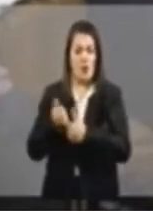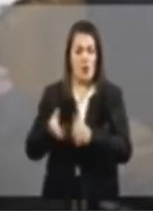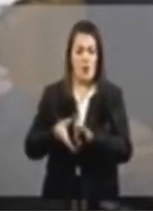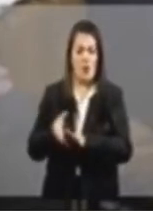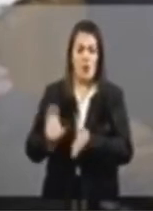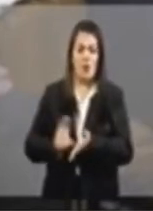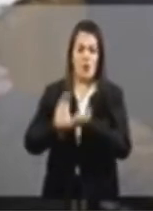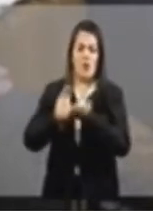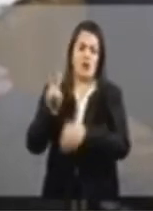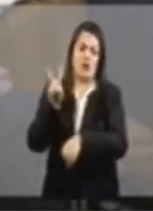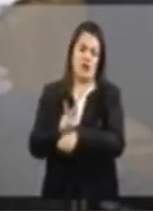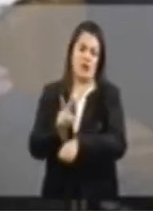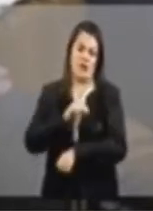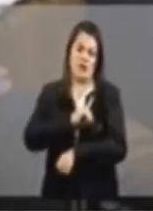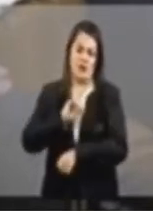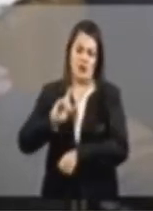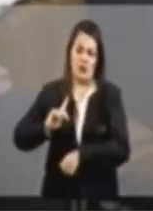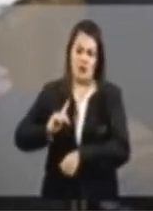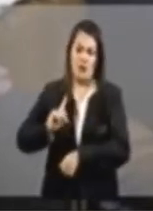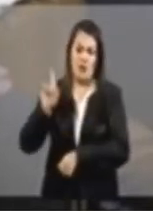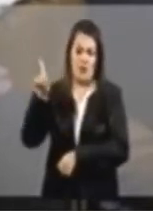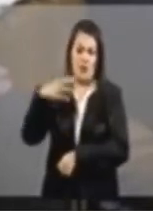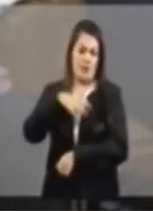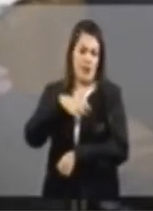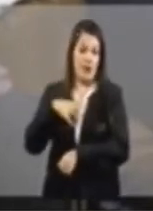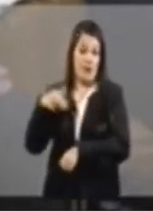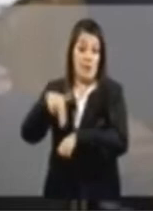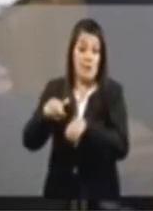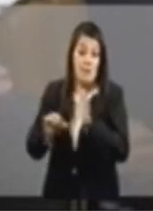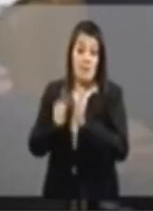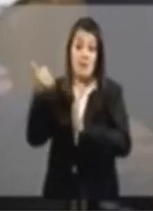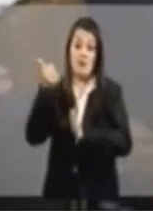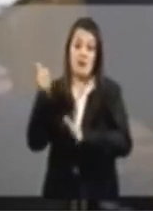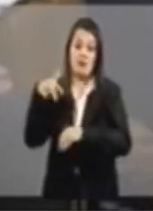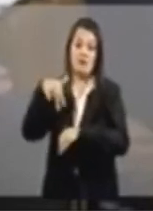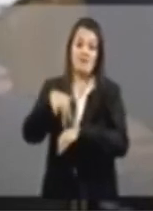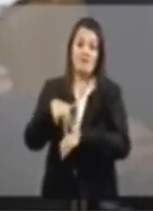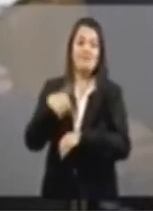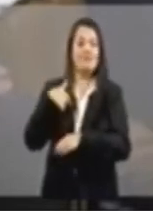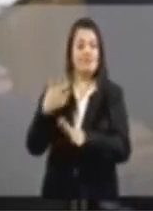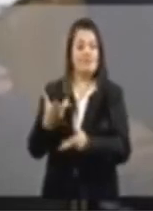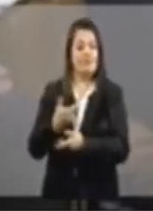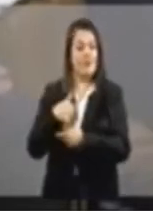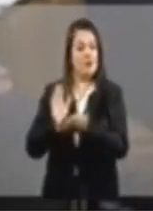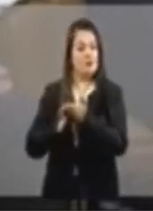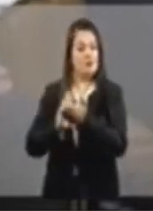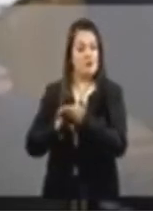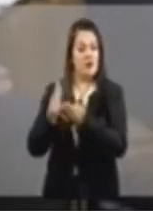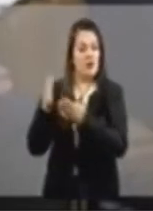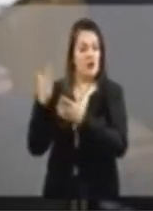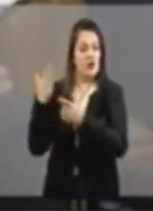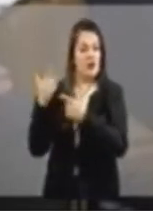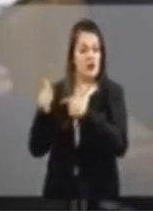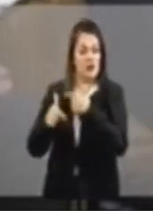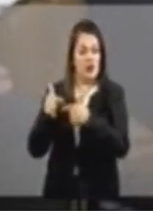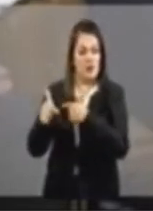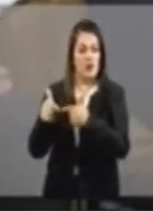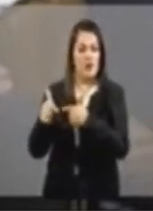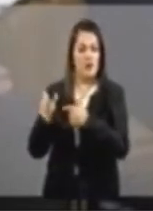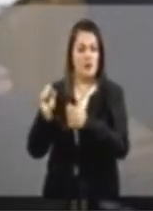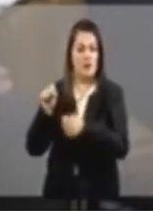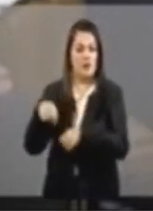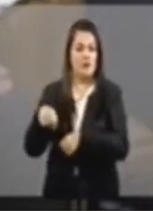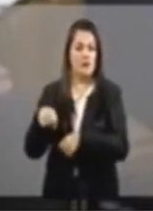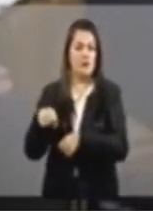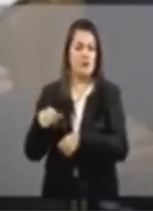superior da defensoria pública e que o trabalho desses colegas tão relevante para a história dá à população baiana